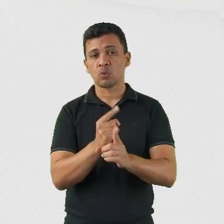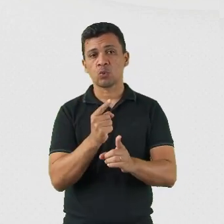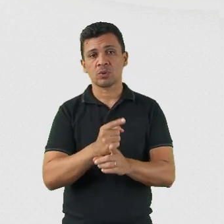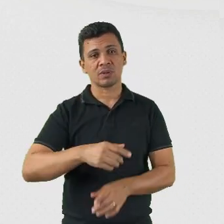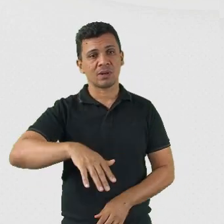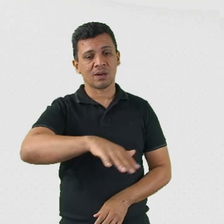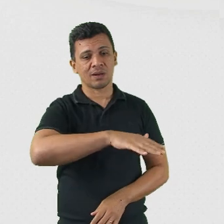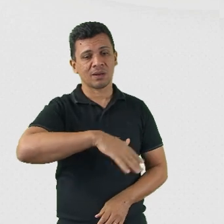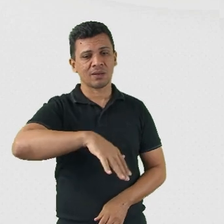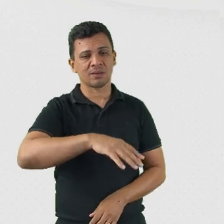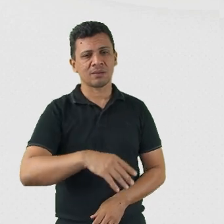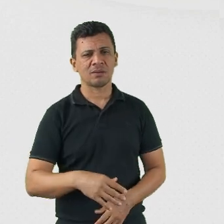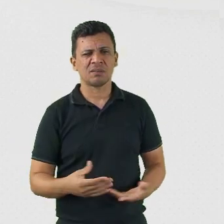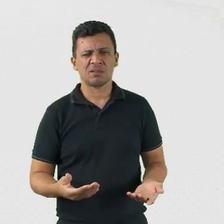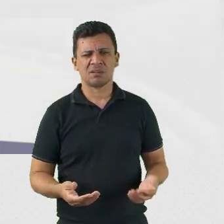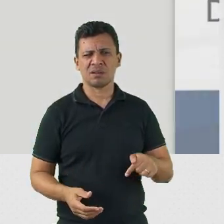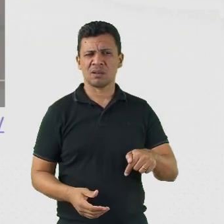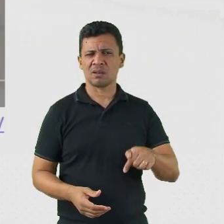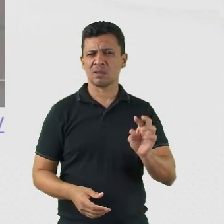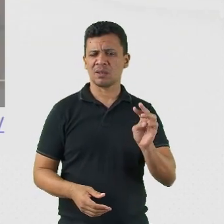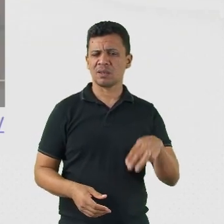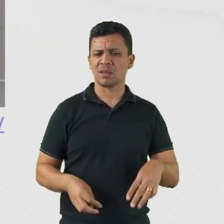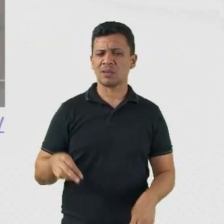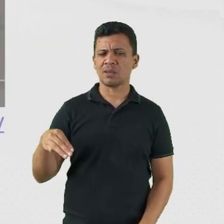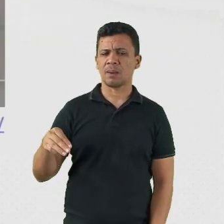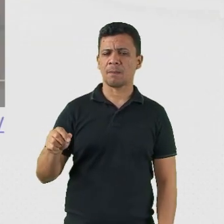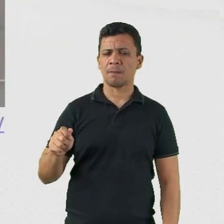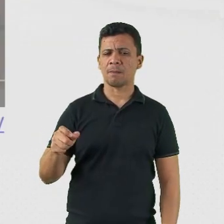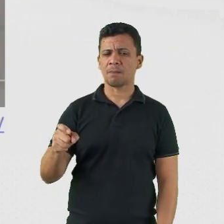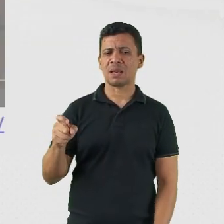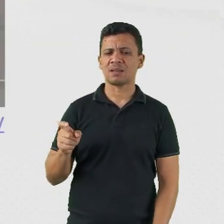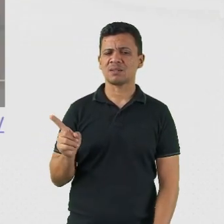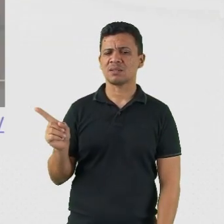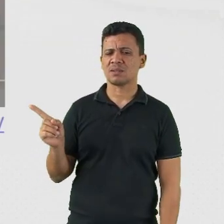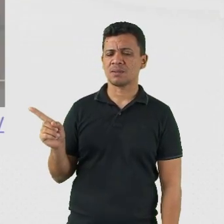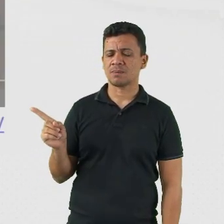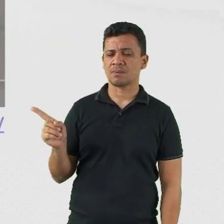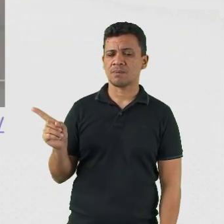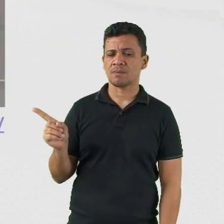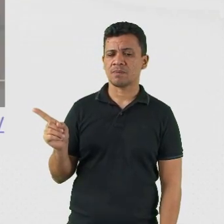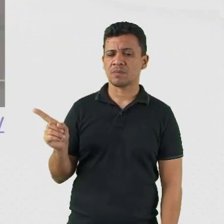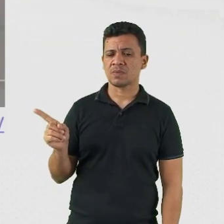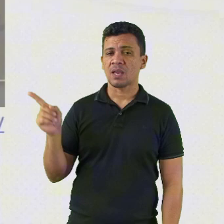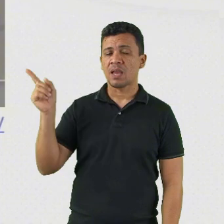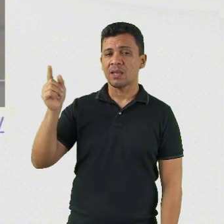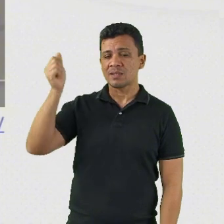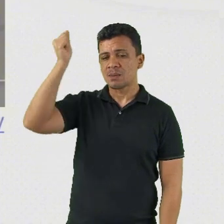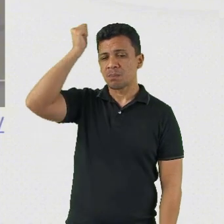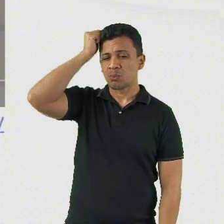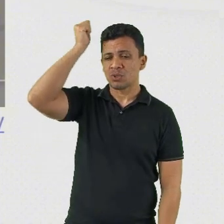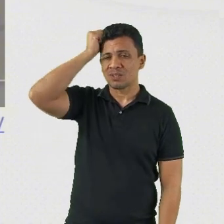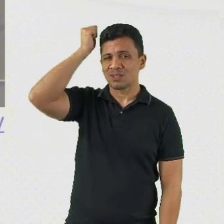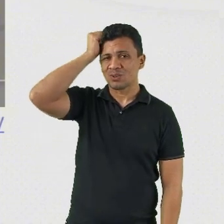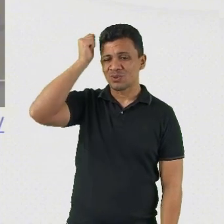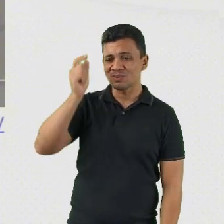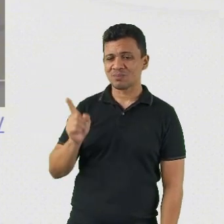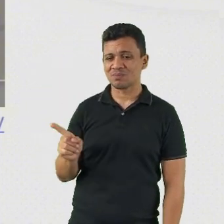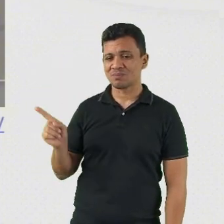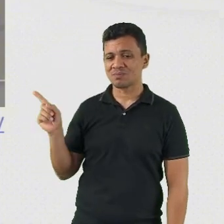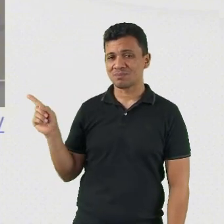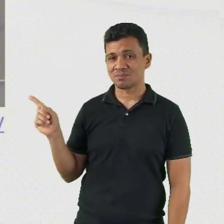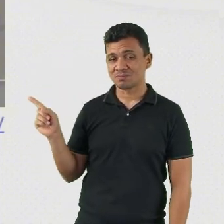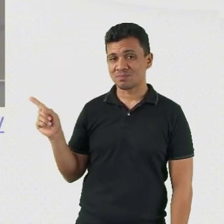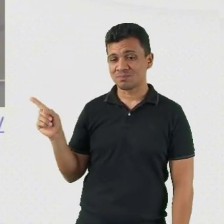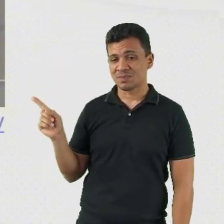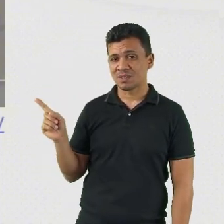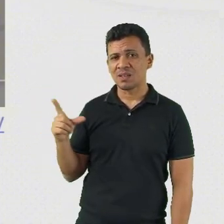área. Quem é Max? Tá? Deixa eu mostrar aqui para vocês. Max é esse bonequinho aqui. É como se fosse, vocês veem aí